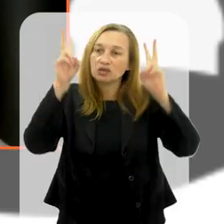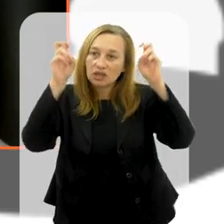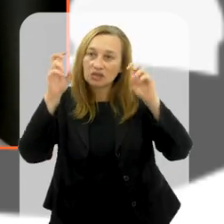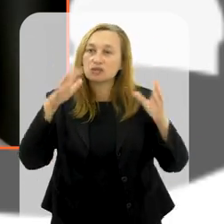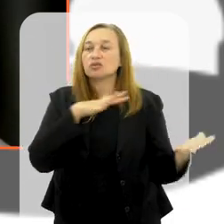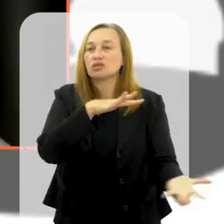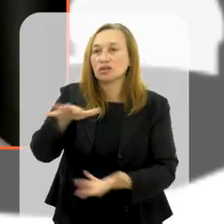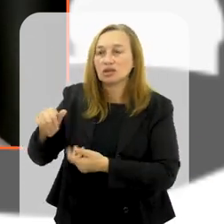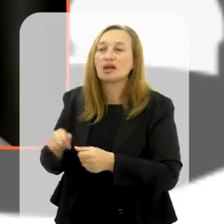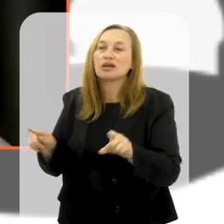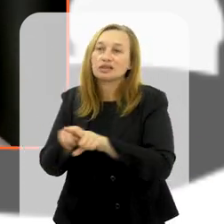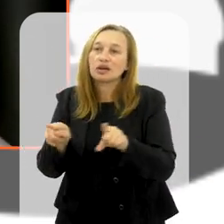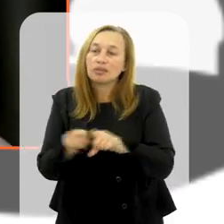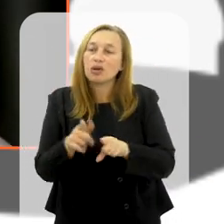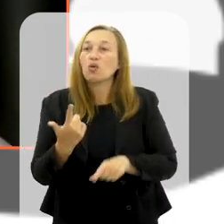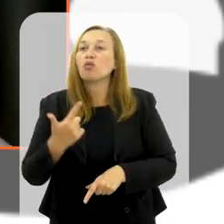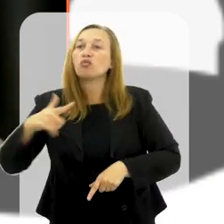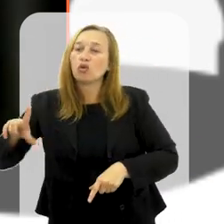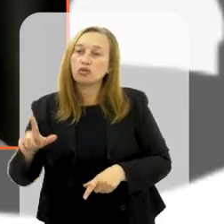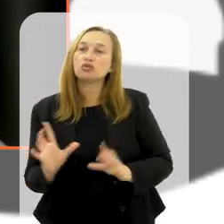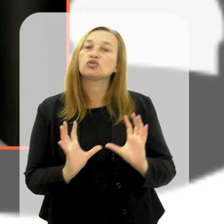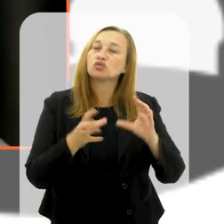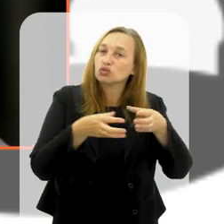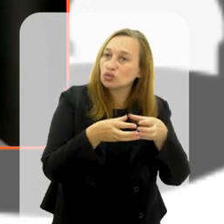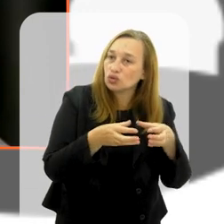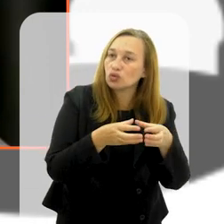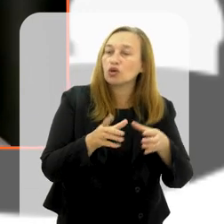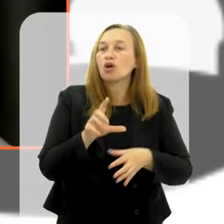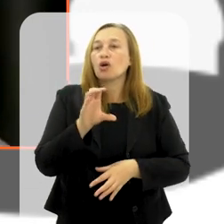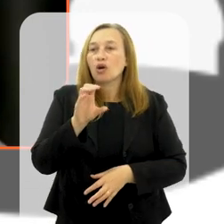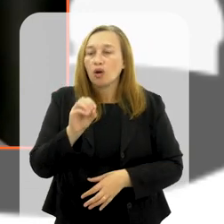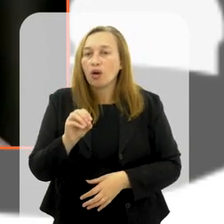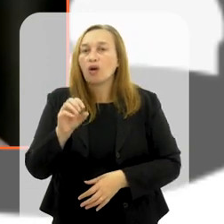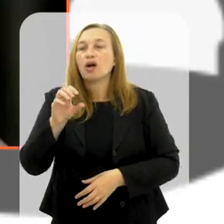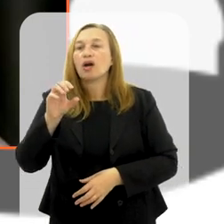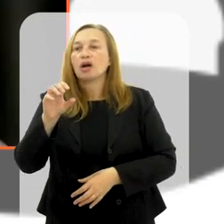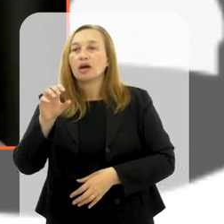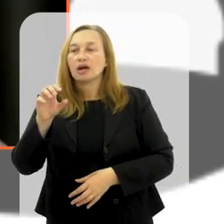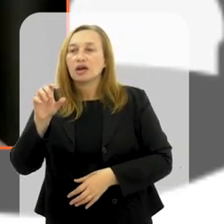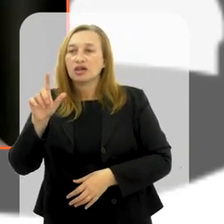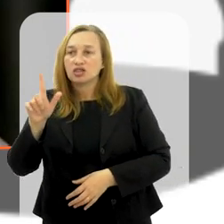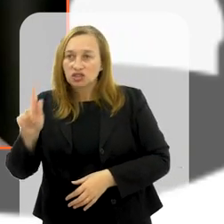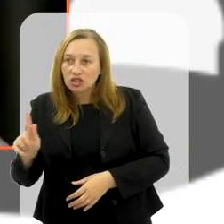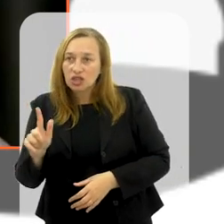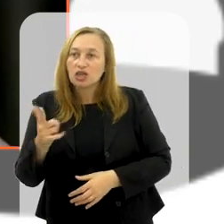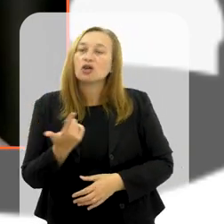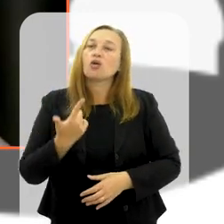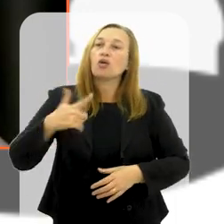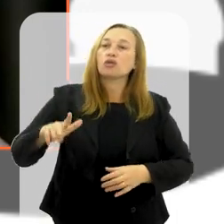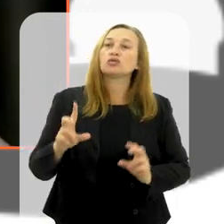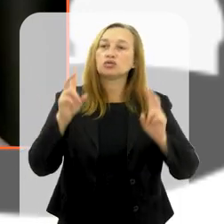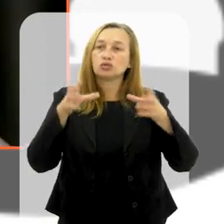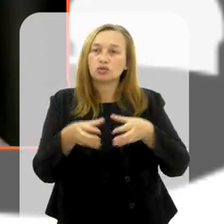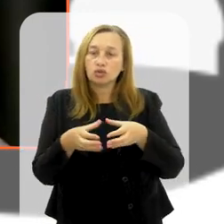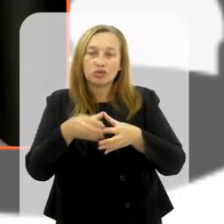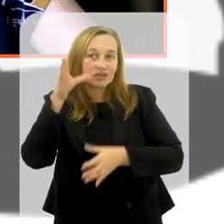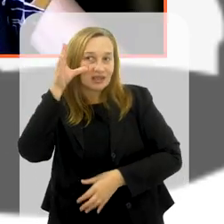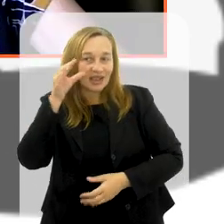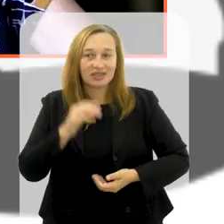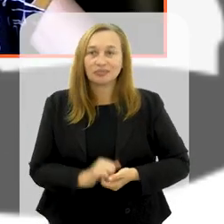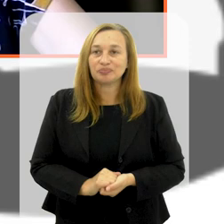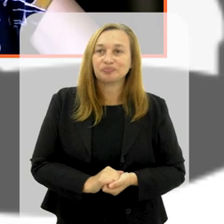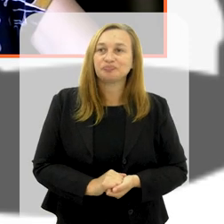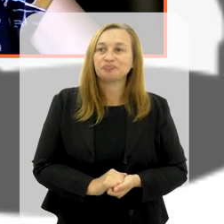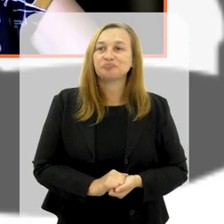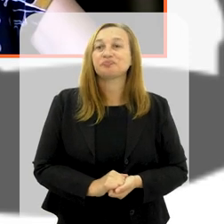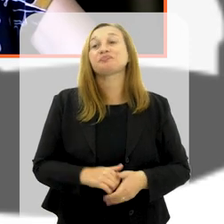assuntos internacionais também com outros grupos, ONGs, outros centros e grupos de interesse.